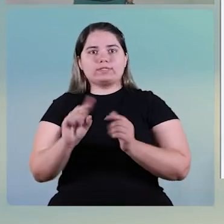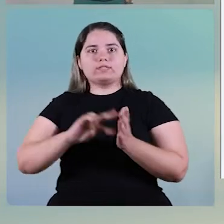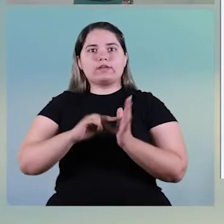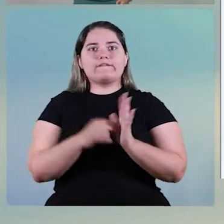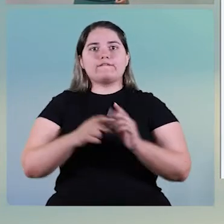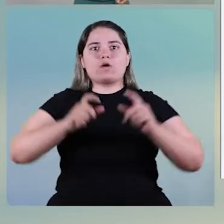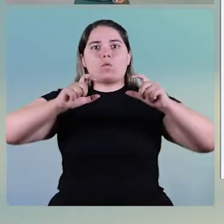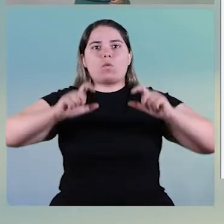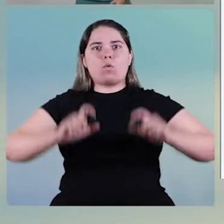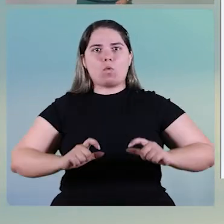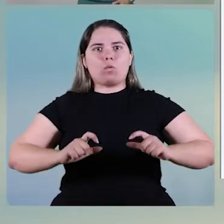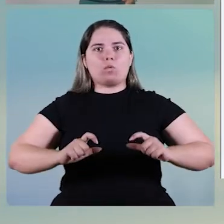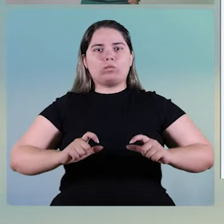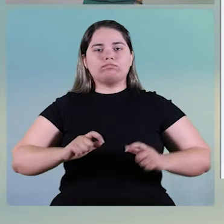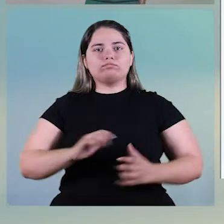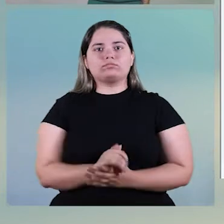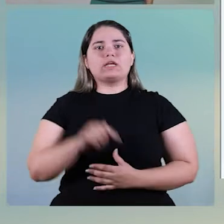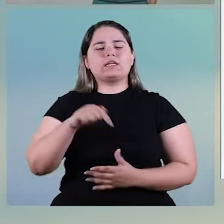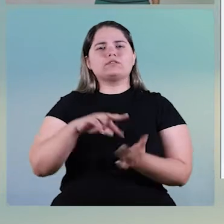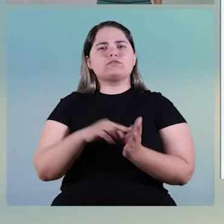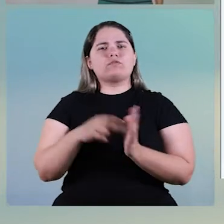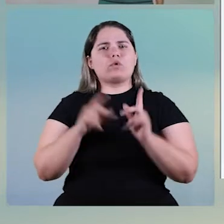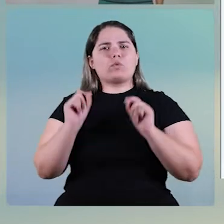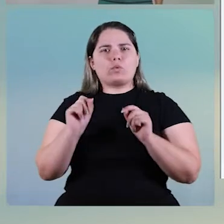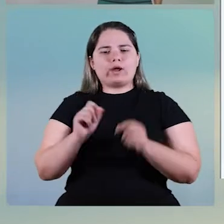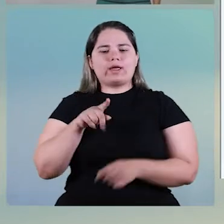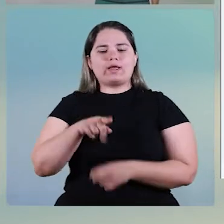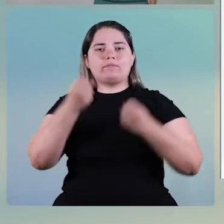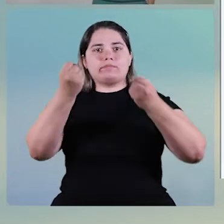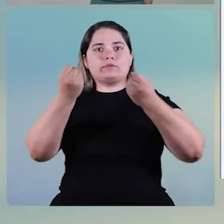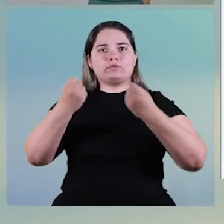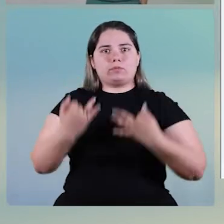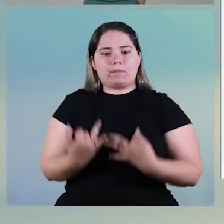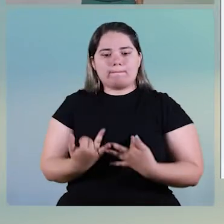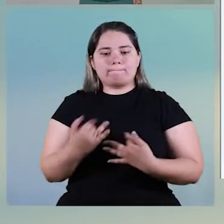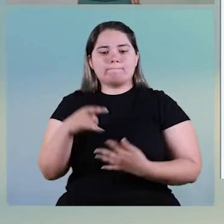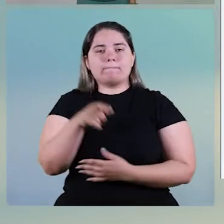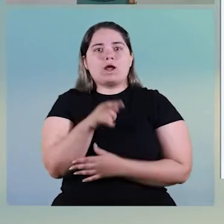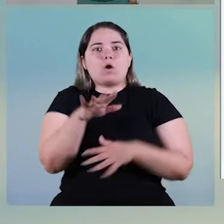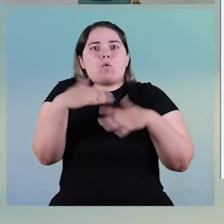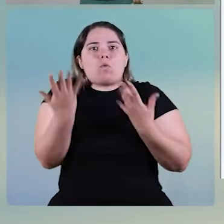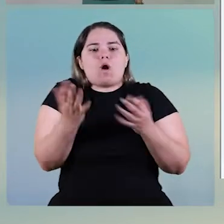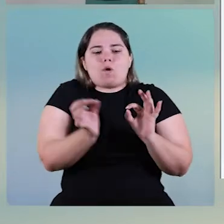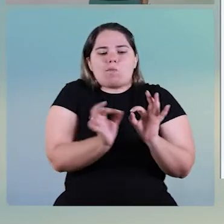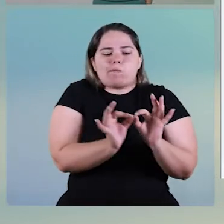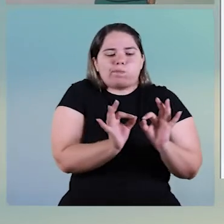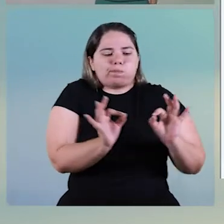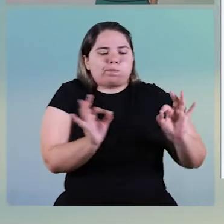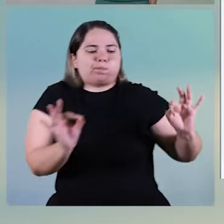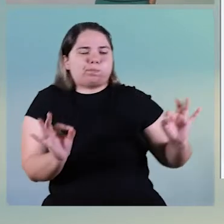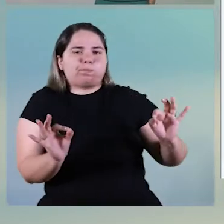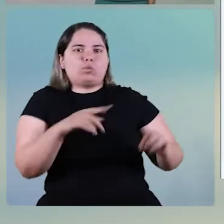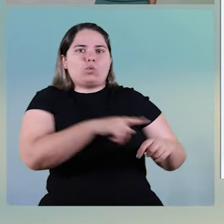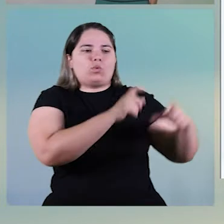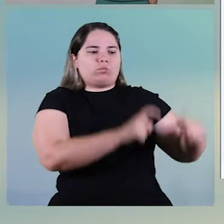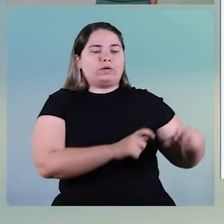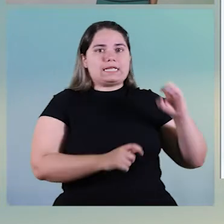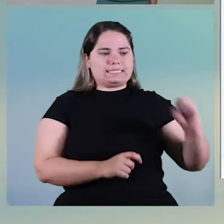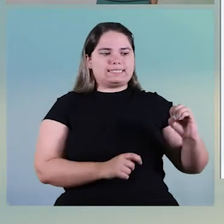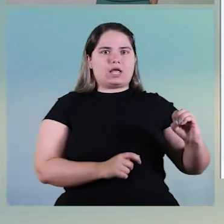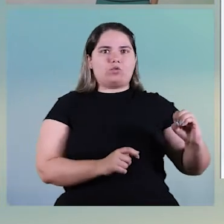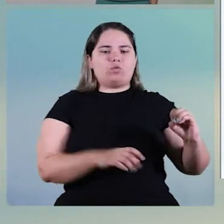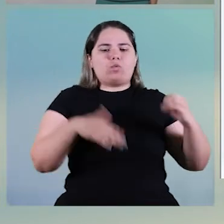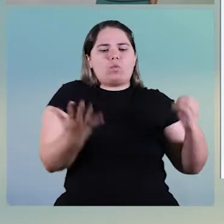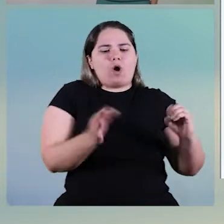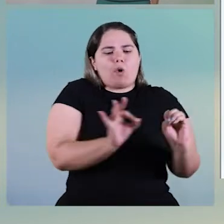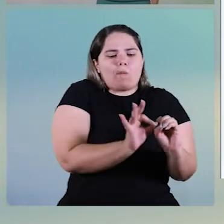S1? Ela me diz a que distância esse rapaz se encontra do ponto zero do referencial. A que distância